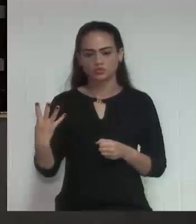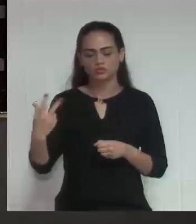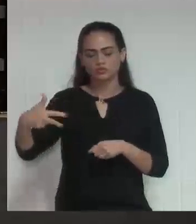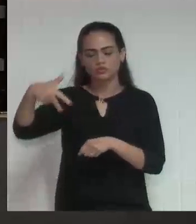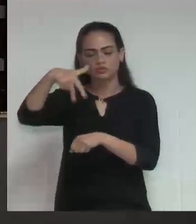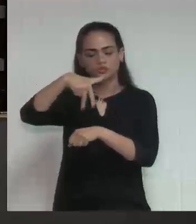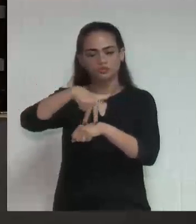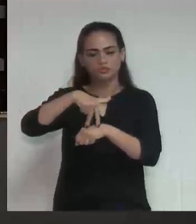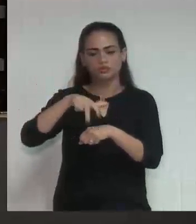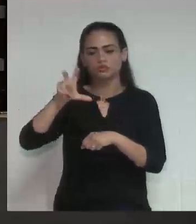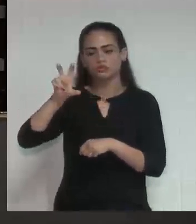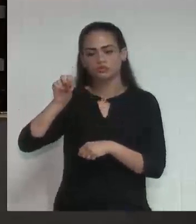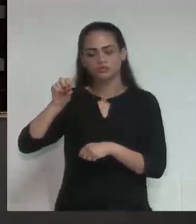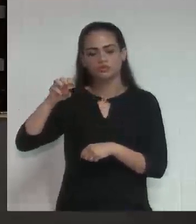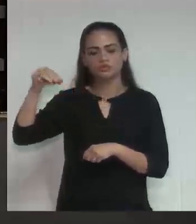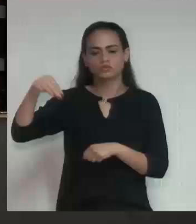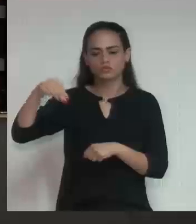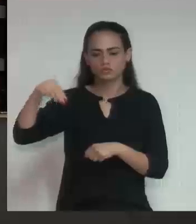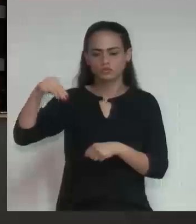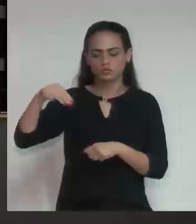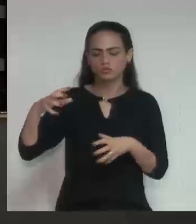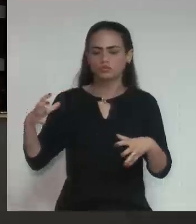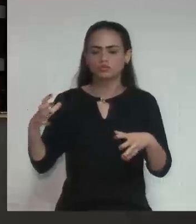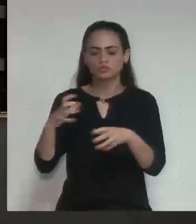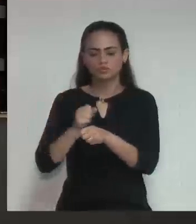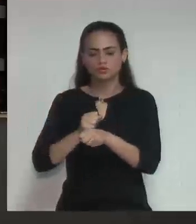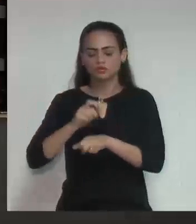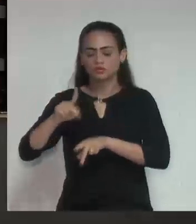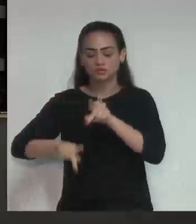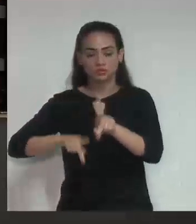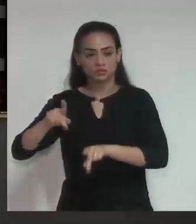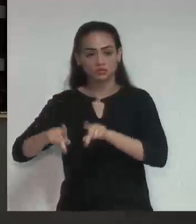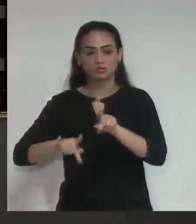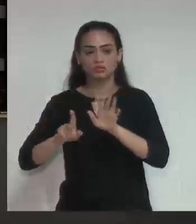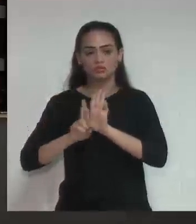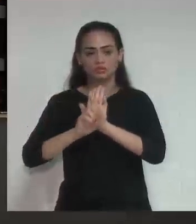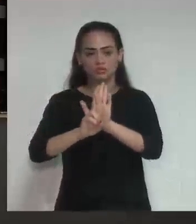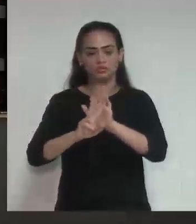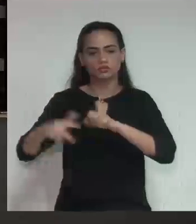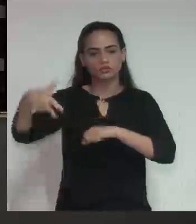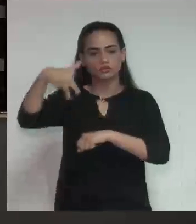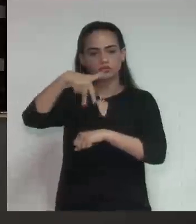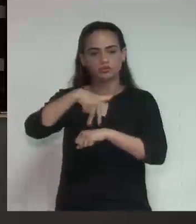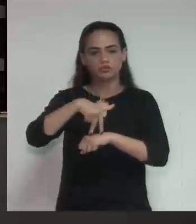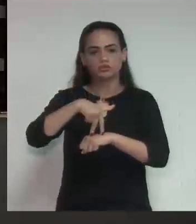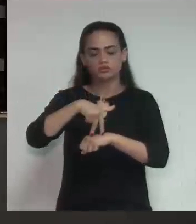50 minutos improrrogáveis, destina-se à manifestação de cidadãos e cidadãs